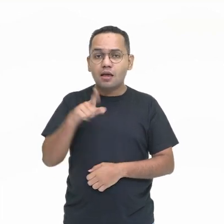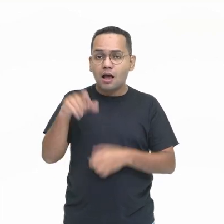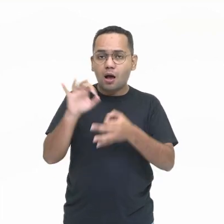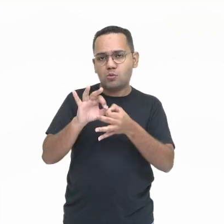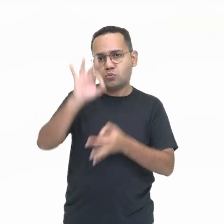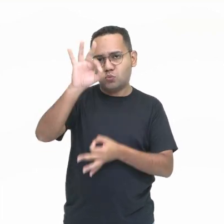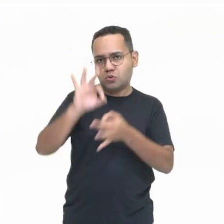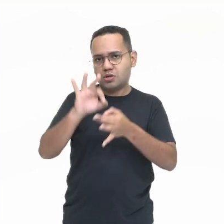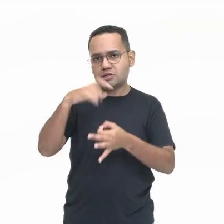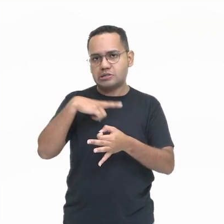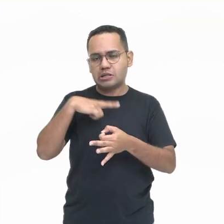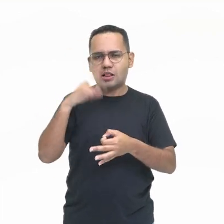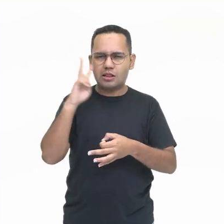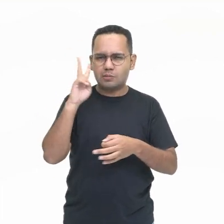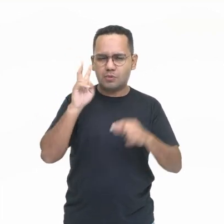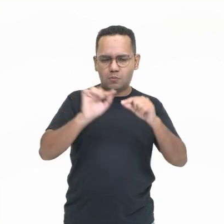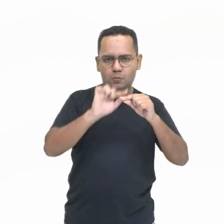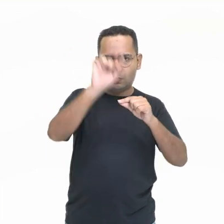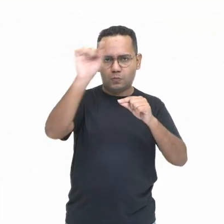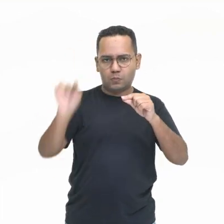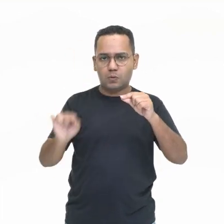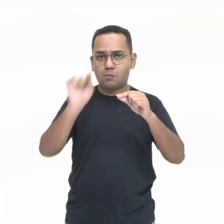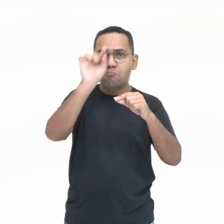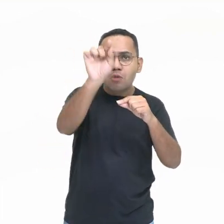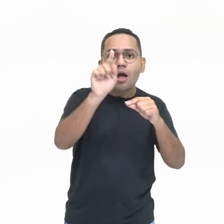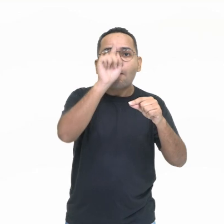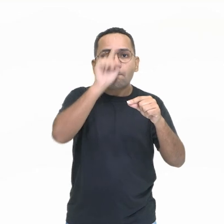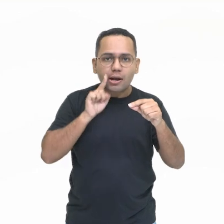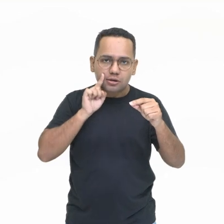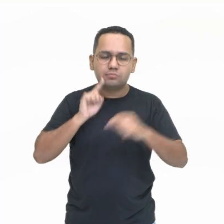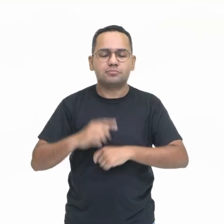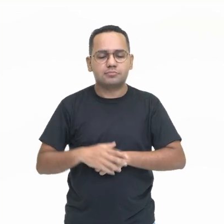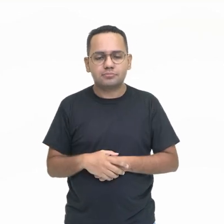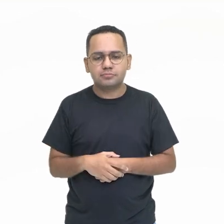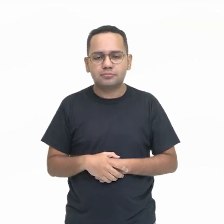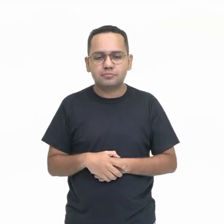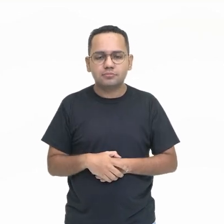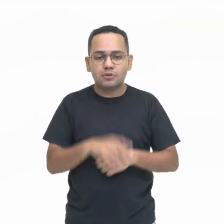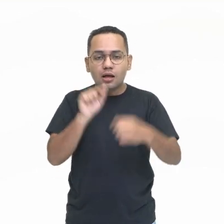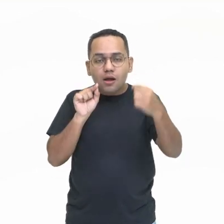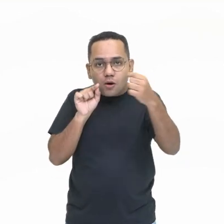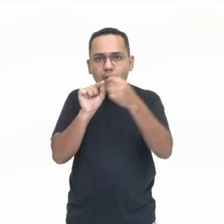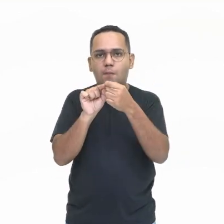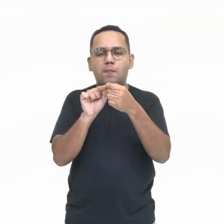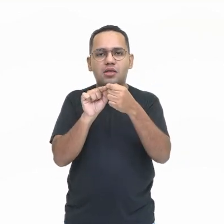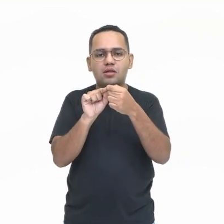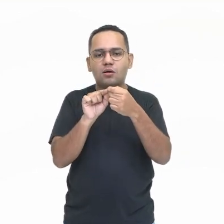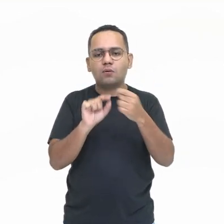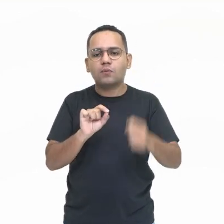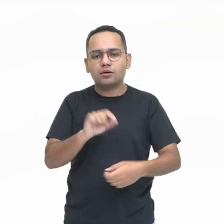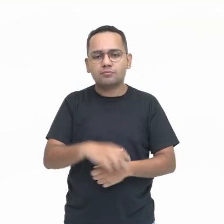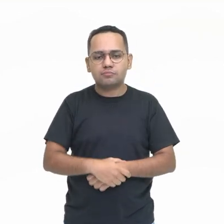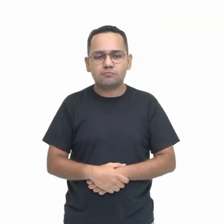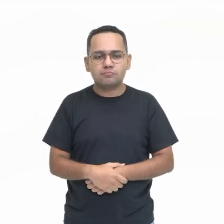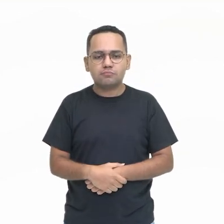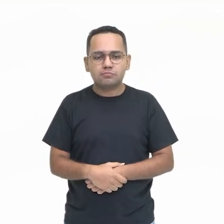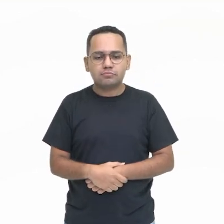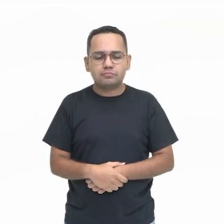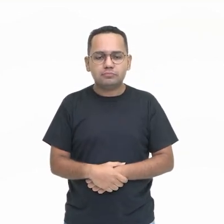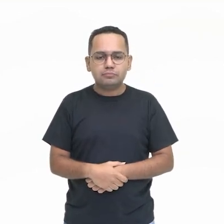a altura máxima que a bola atingiu, certo? Então, podemos dizer que a altura máxima da bola é